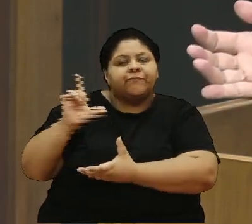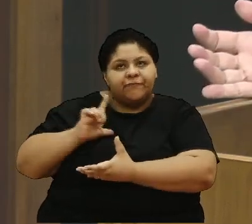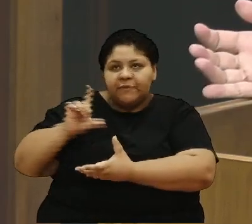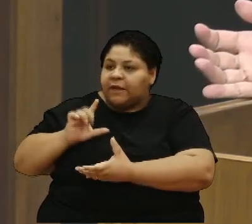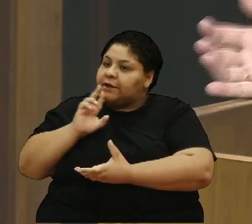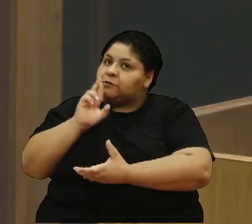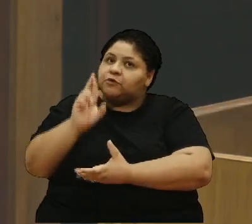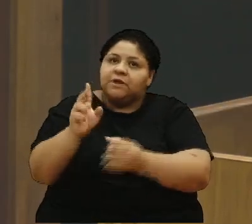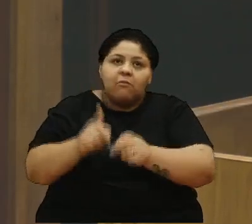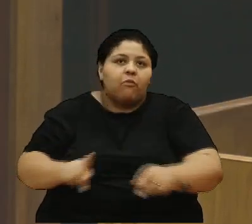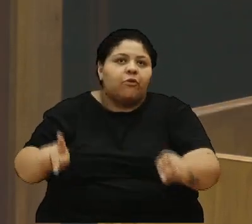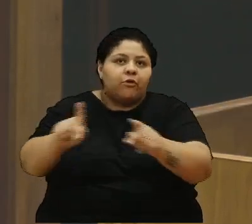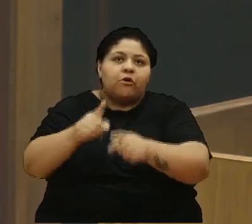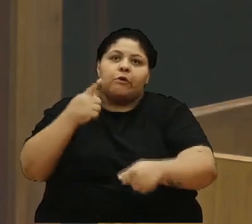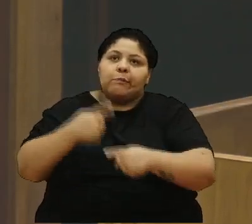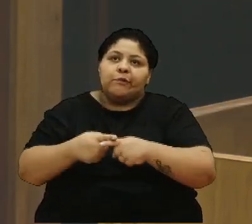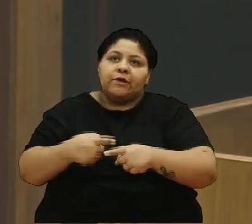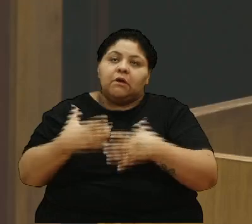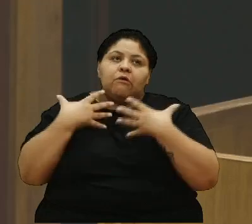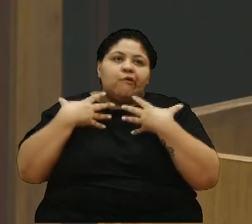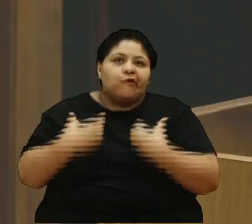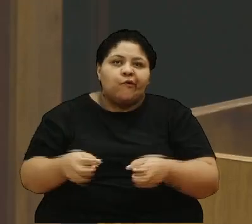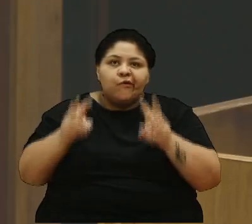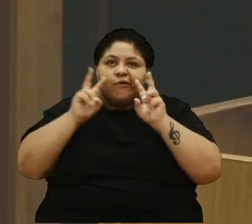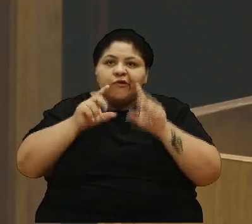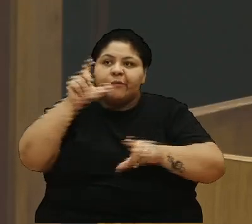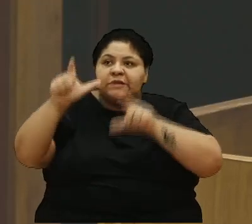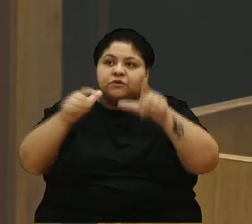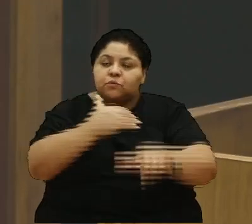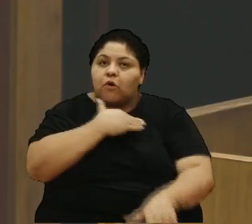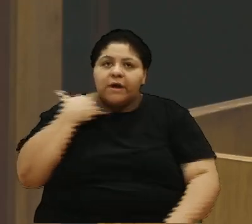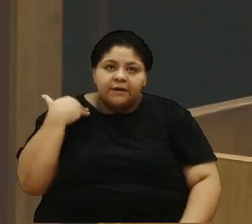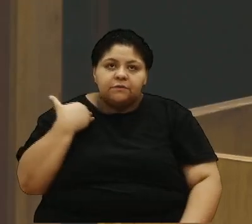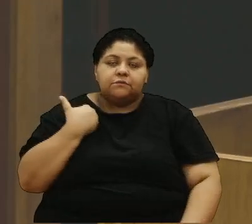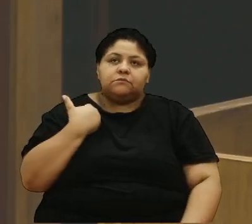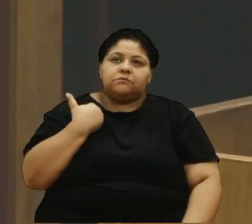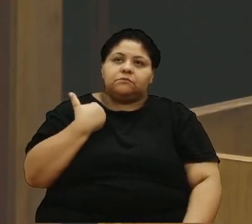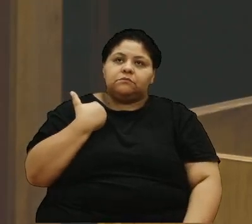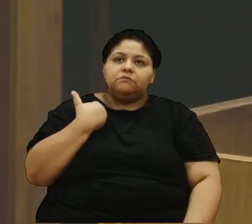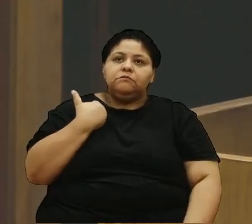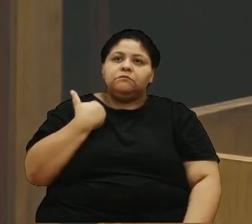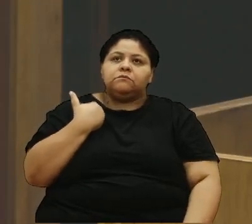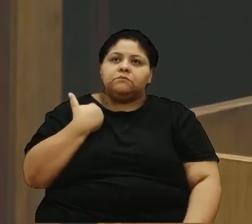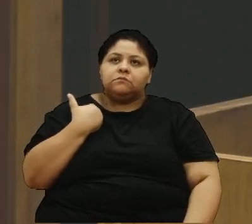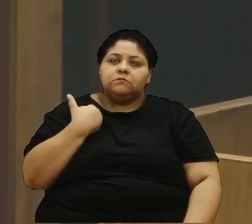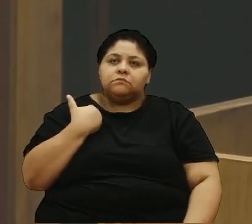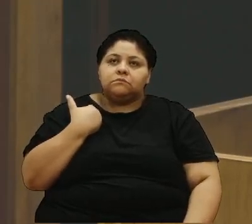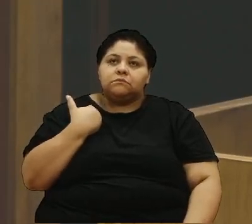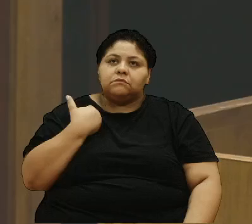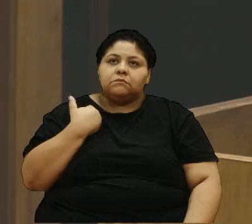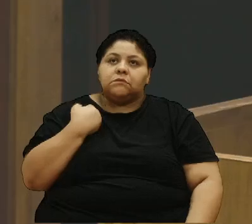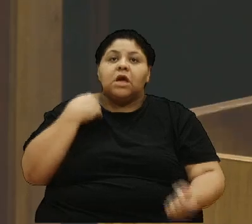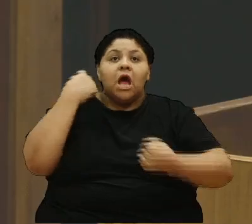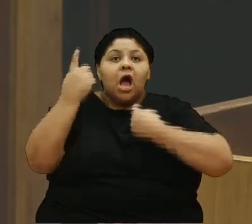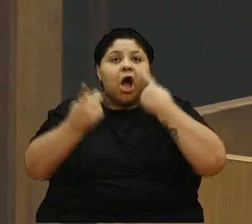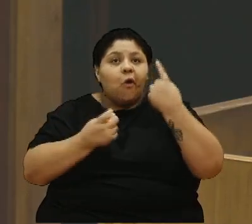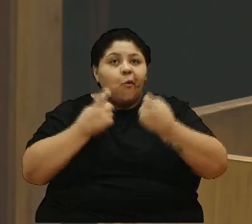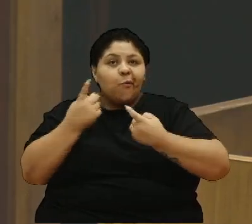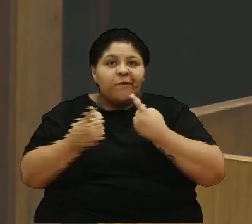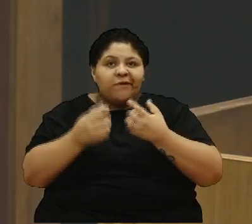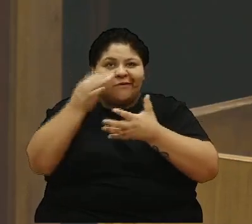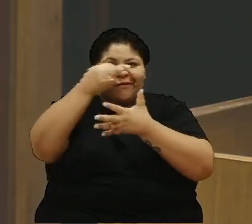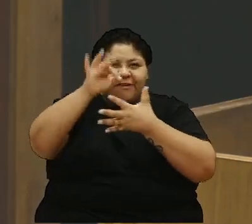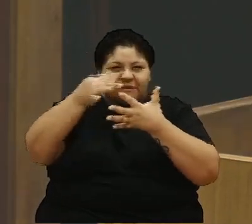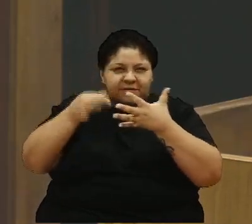resposta, gente. Porque eu estou cansado de ver gente morrendo quando algumas dessas questões,